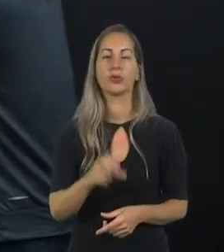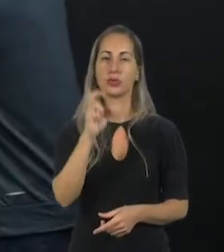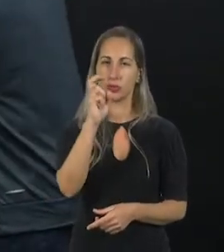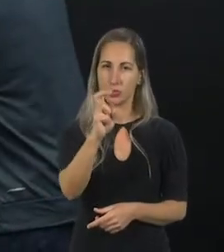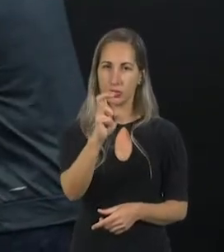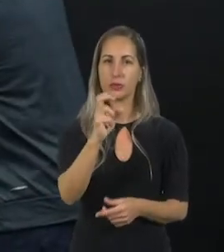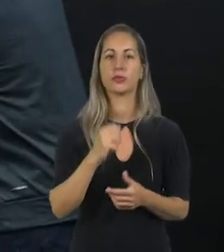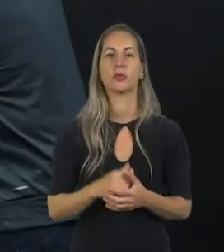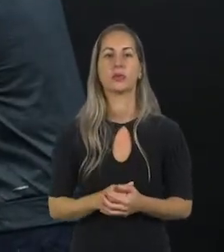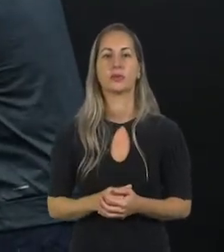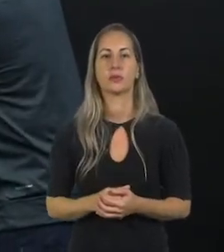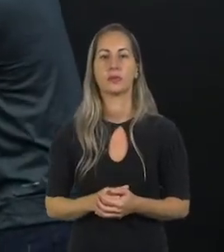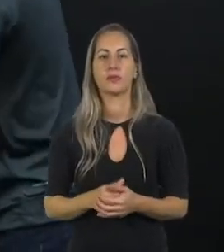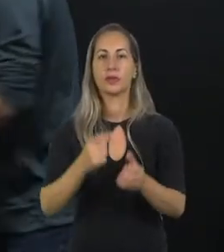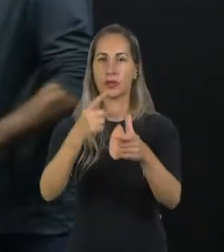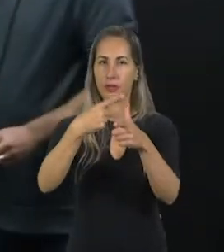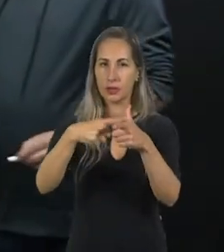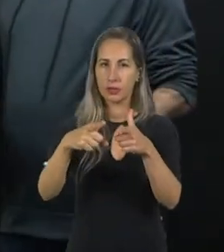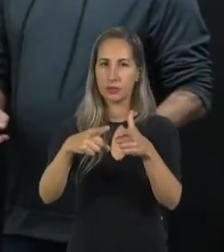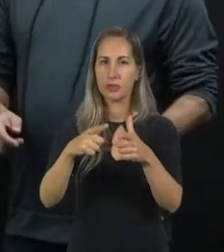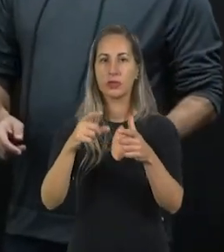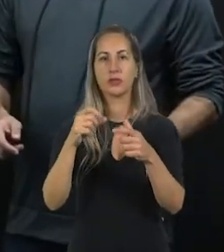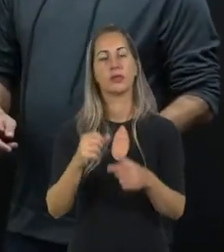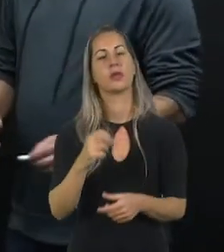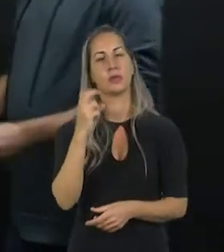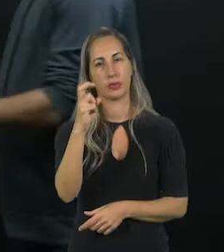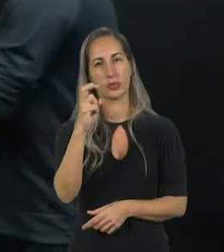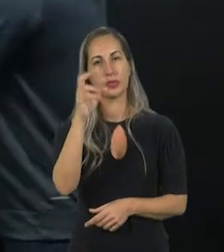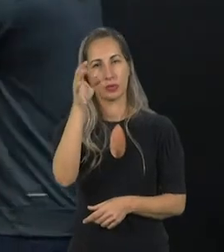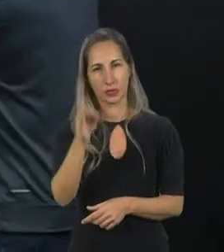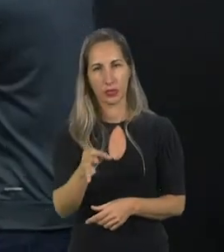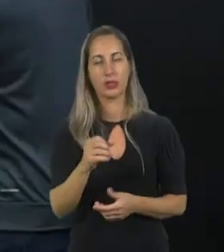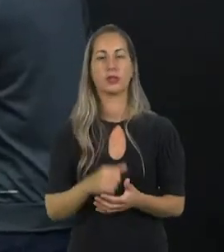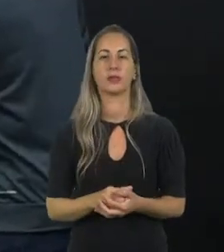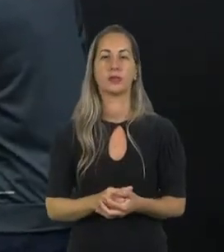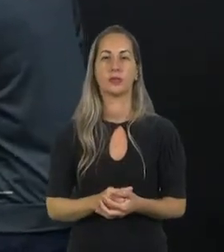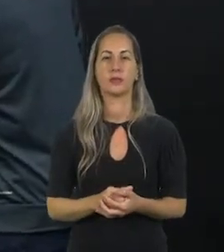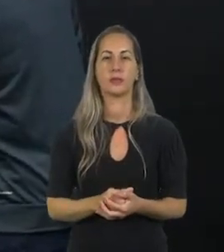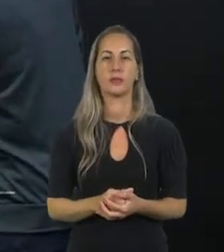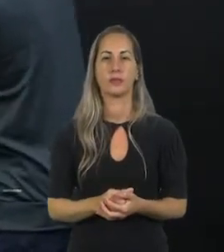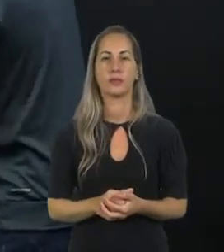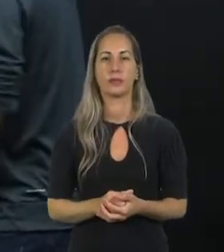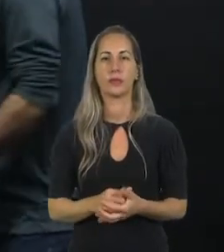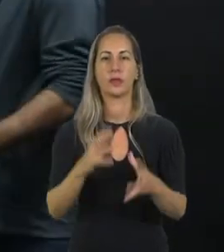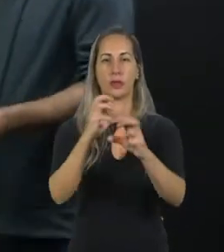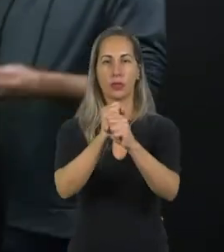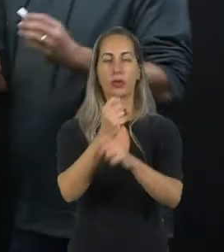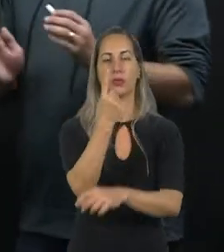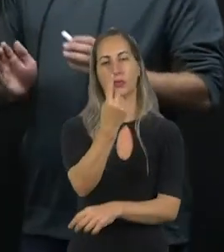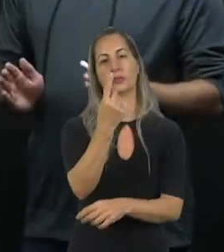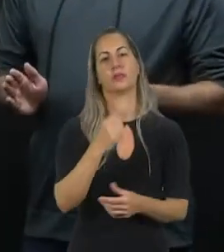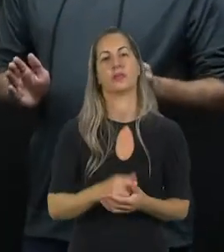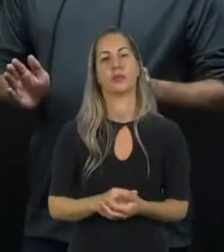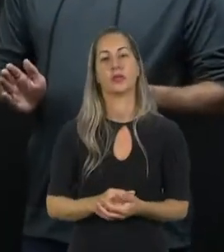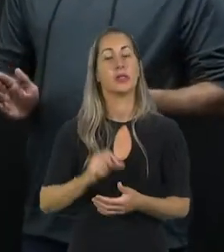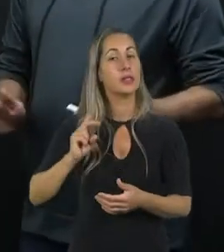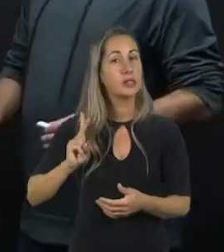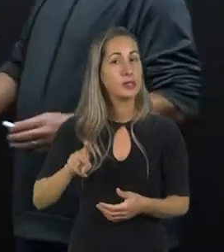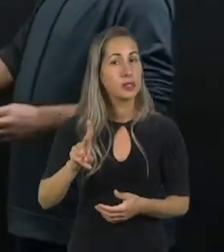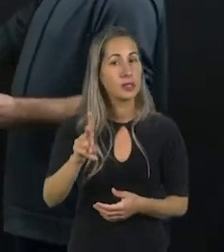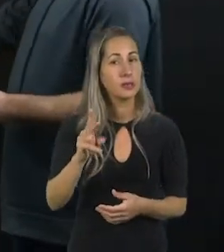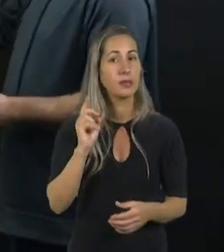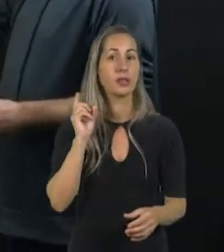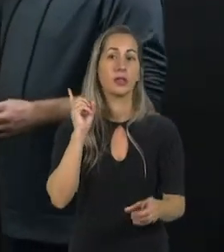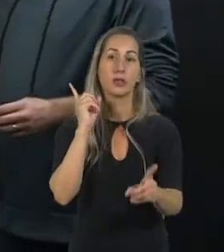5, então a divisão é por 5, tá? E essa divisão é igual a 1. Toda vez que